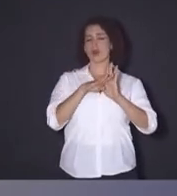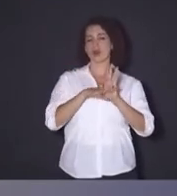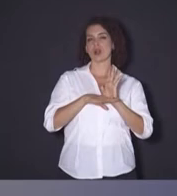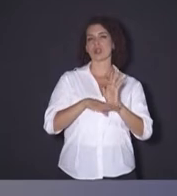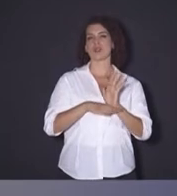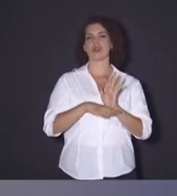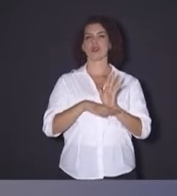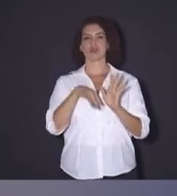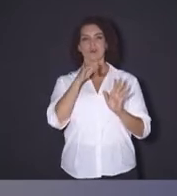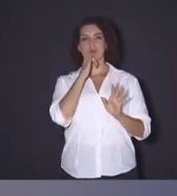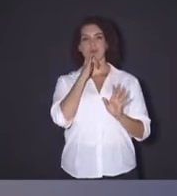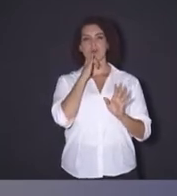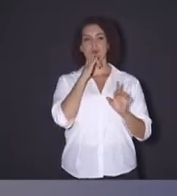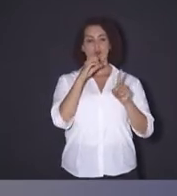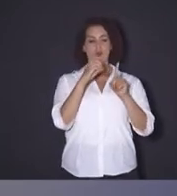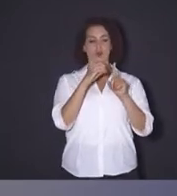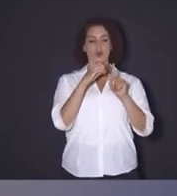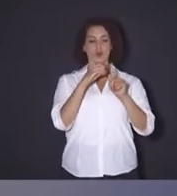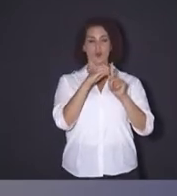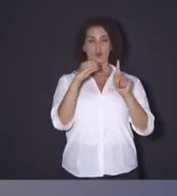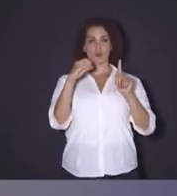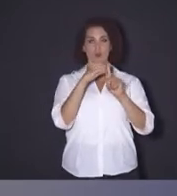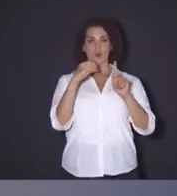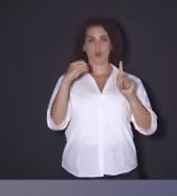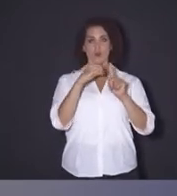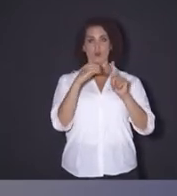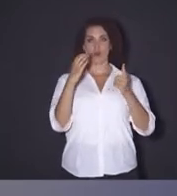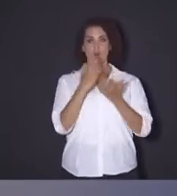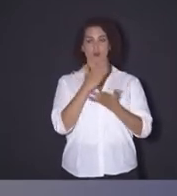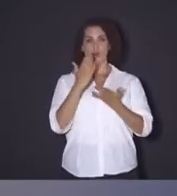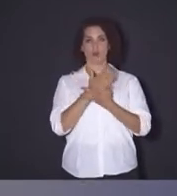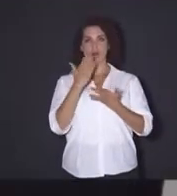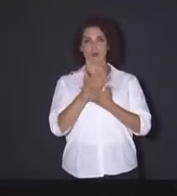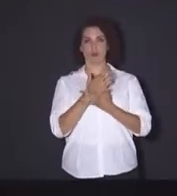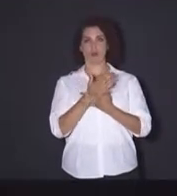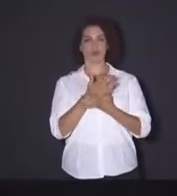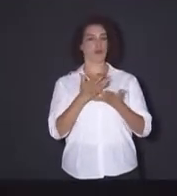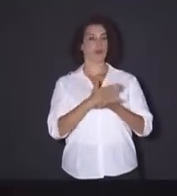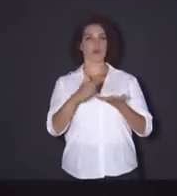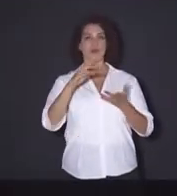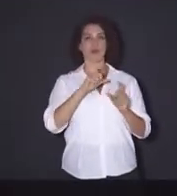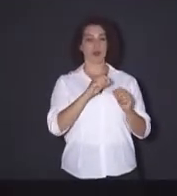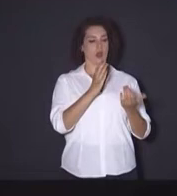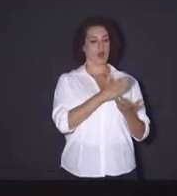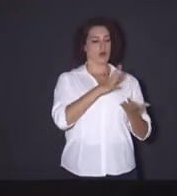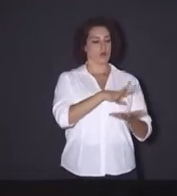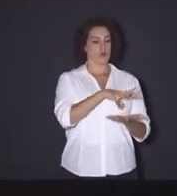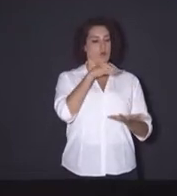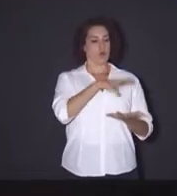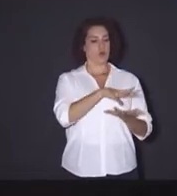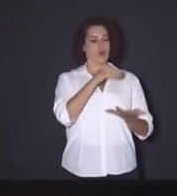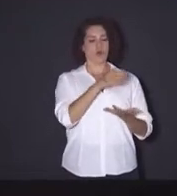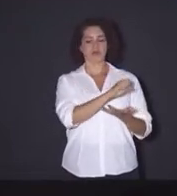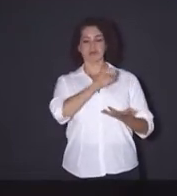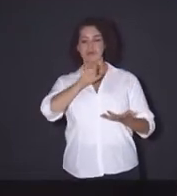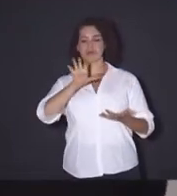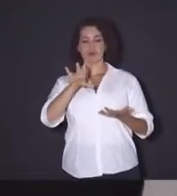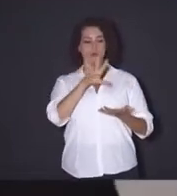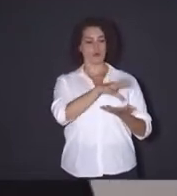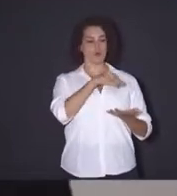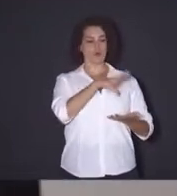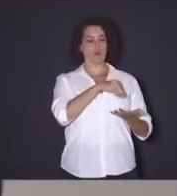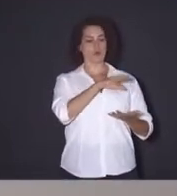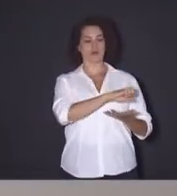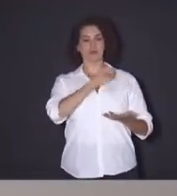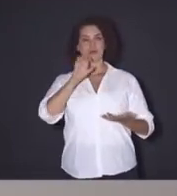como o Google Books, que quer digitalizar os acervos, e vem digitalizando os acervos de grandes bibliotecas e grandes museus, mas